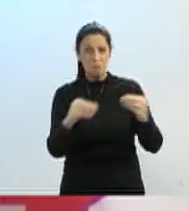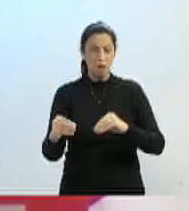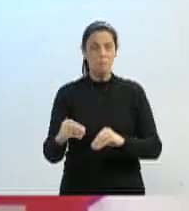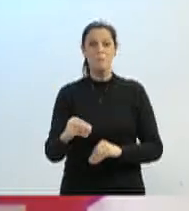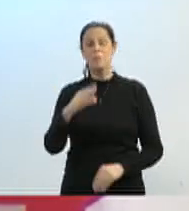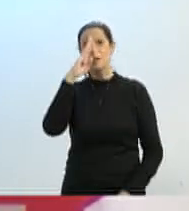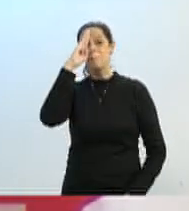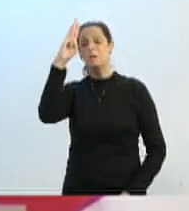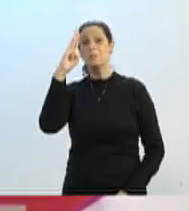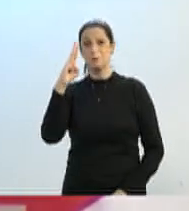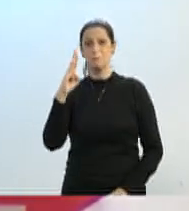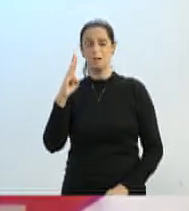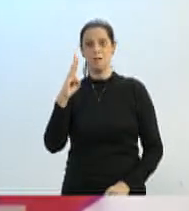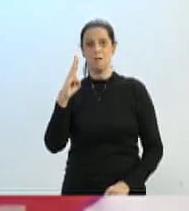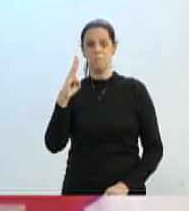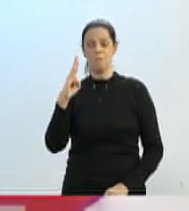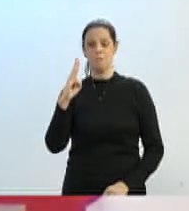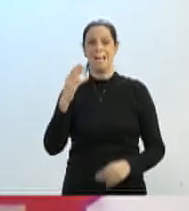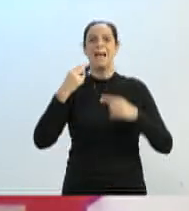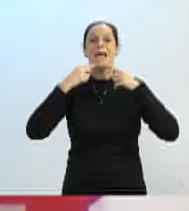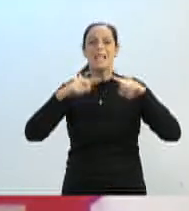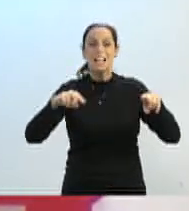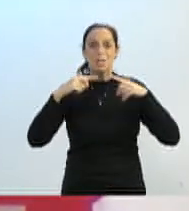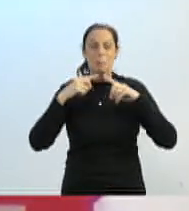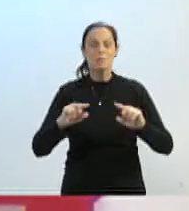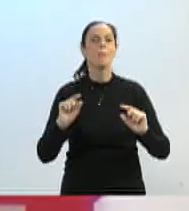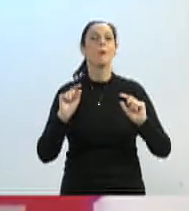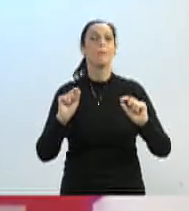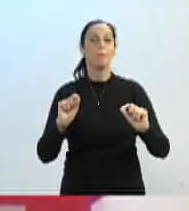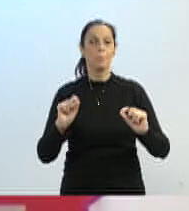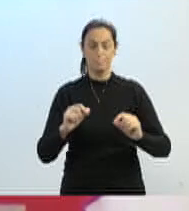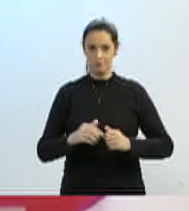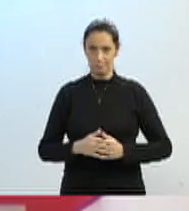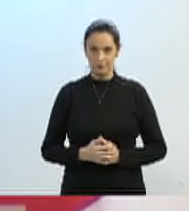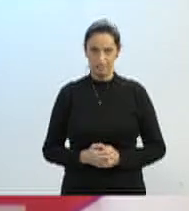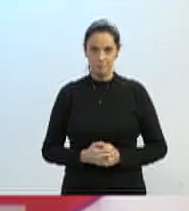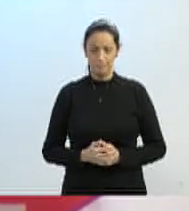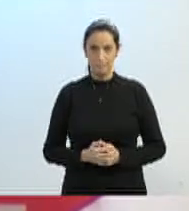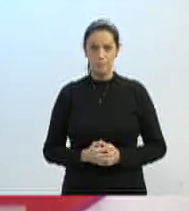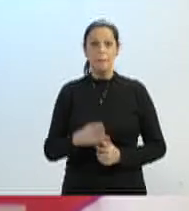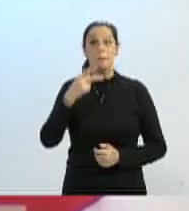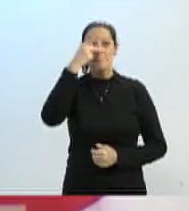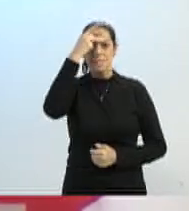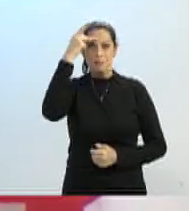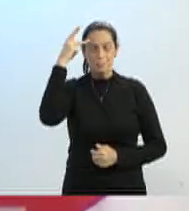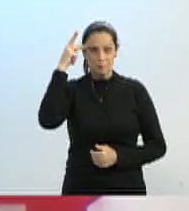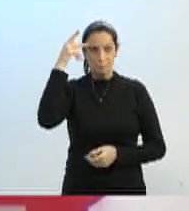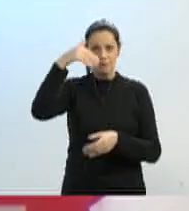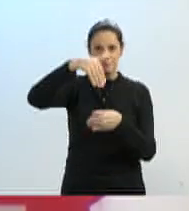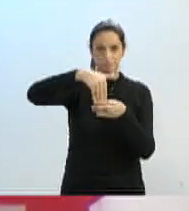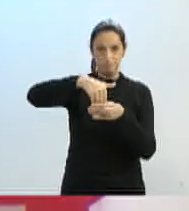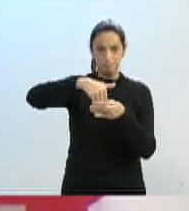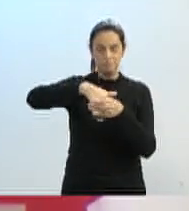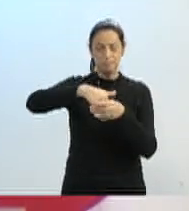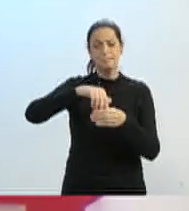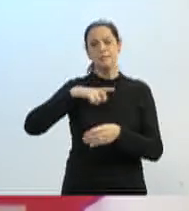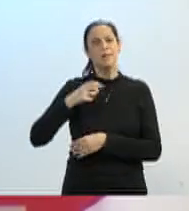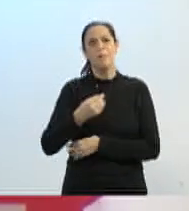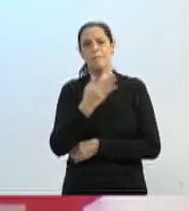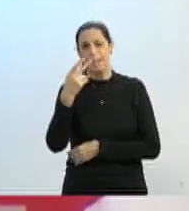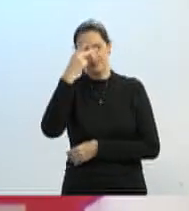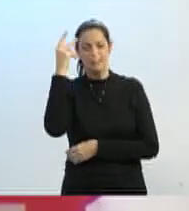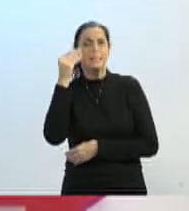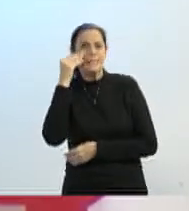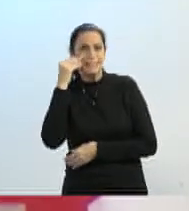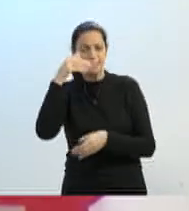da reclamante seria que votantes que residem, uma das muitas, né?